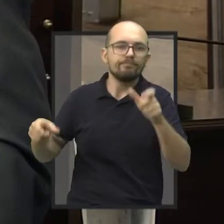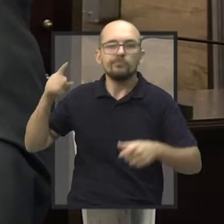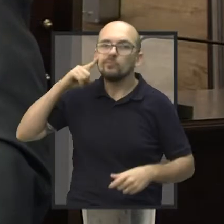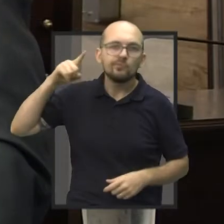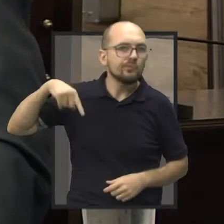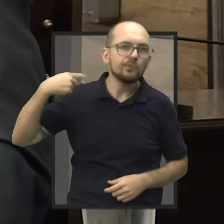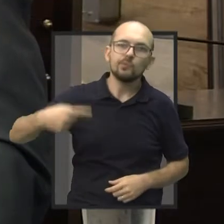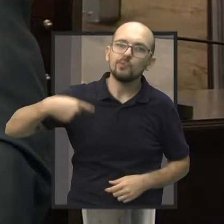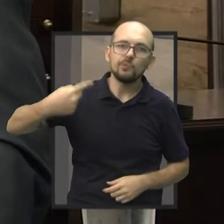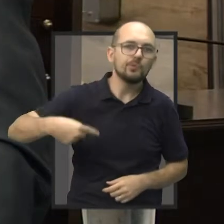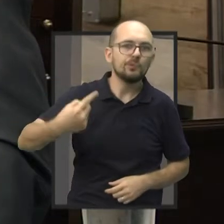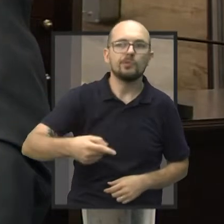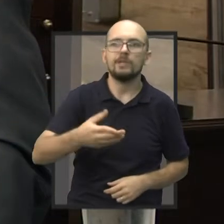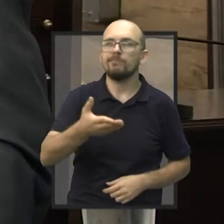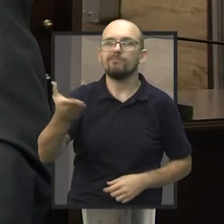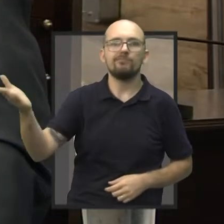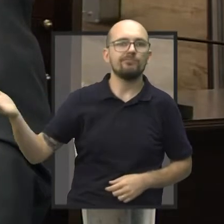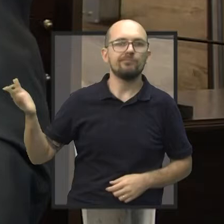dia,